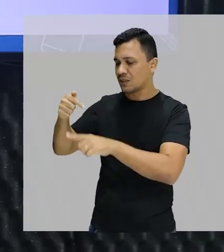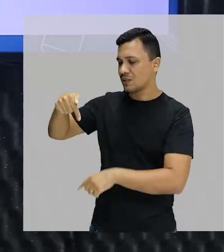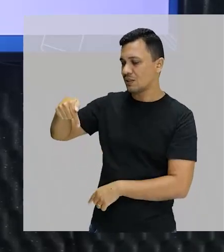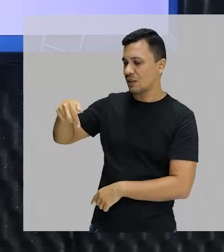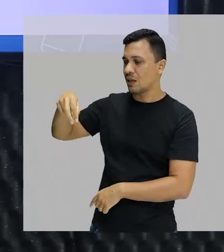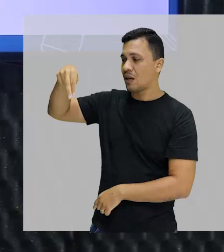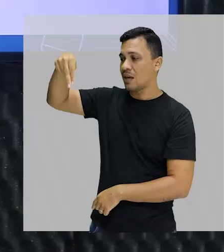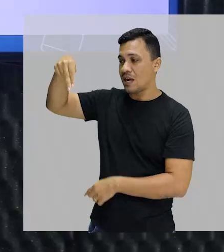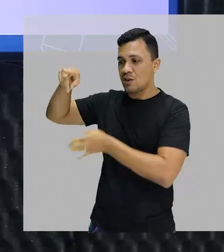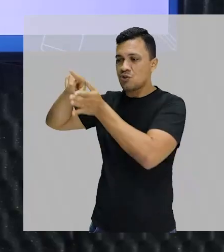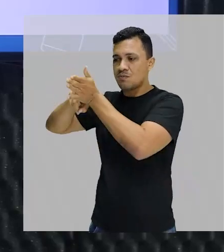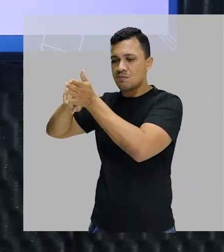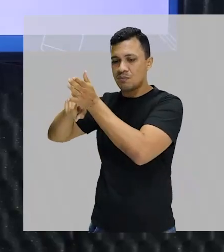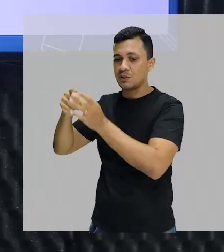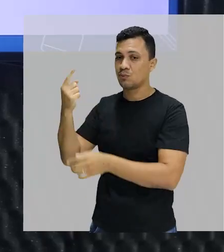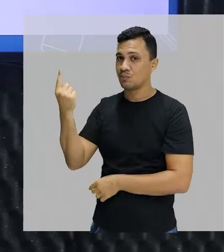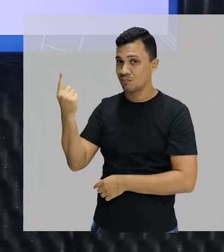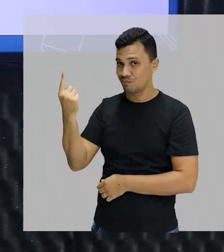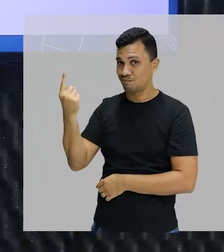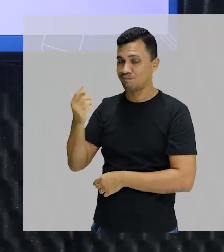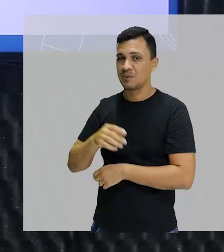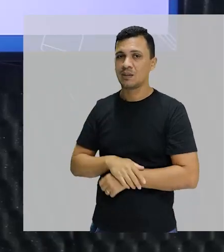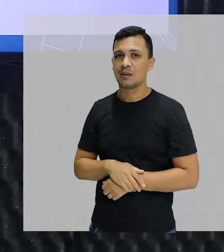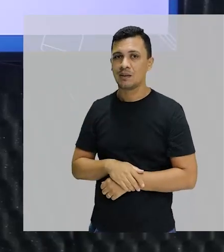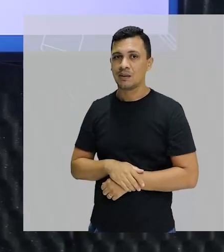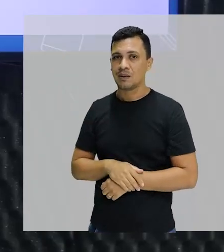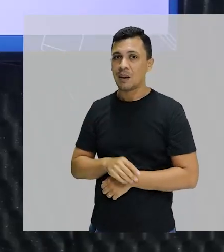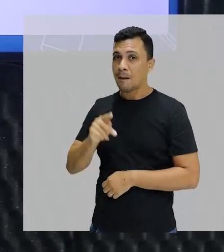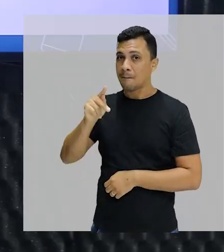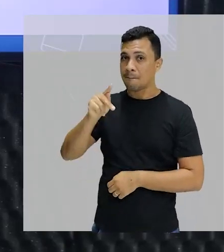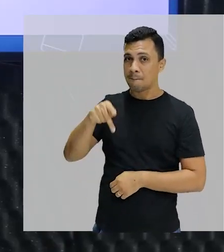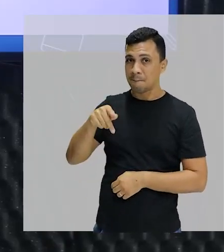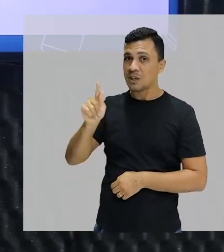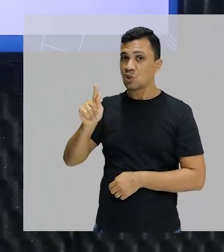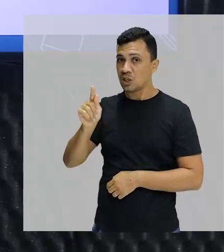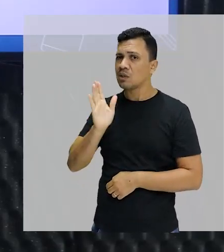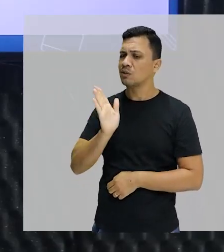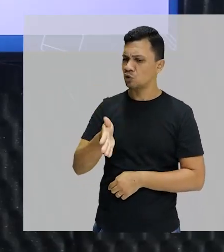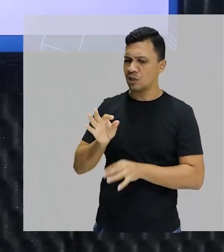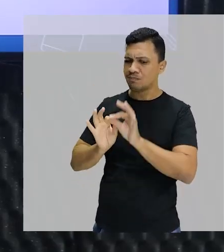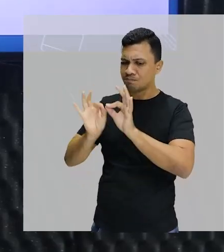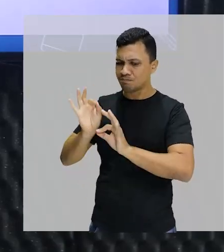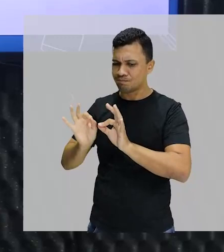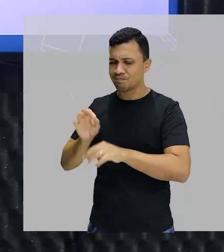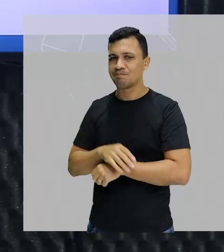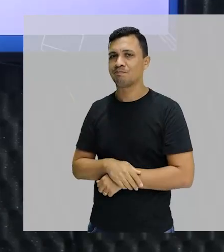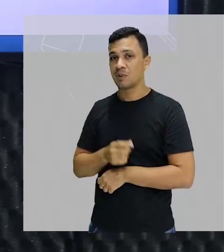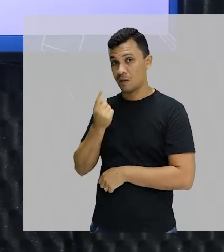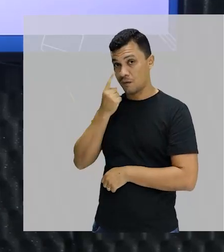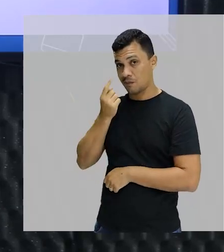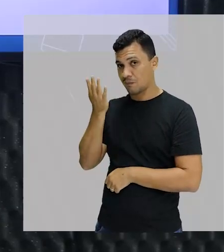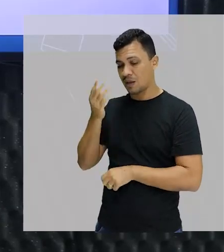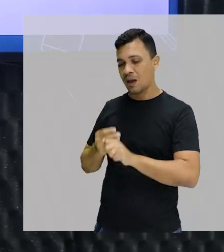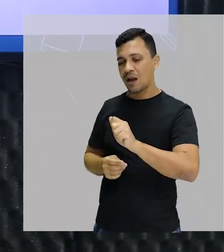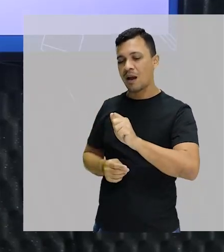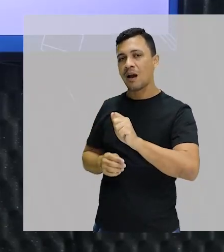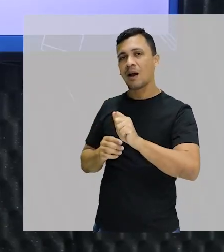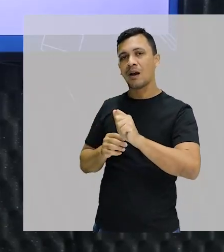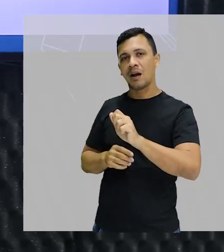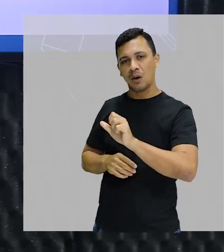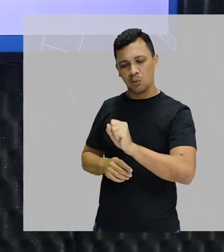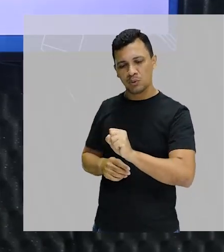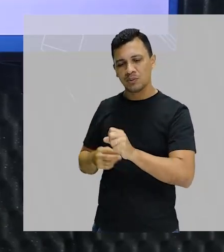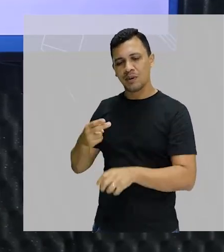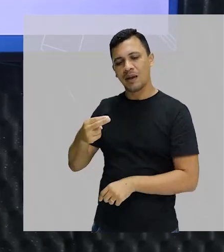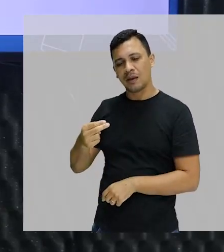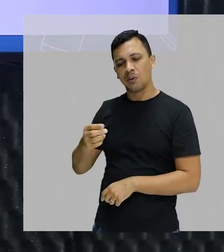a N menos 1. Como eu disse para você, a PG está ajustada, tá? Então, olha como ficou. A8 é igual a 4